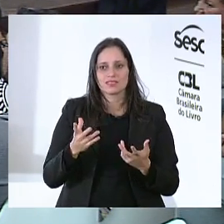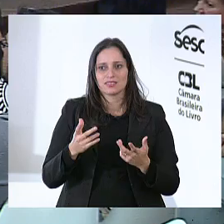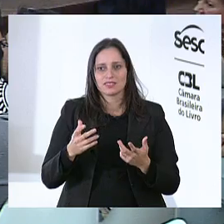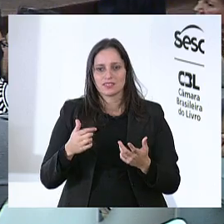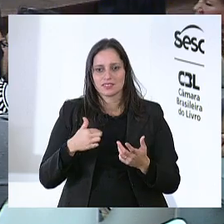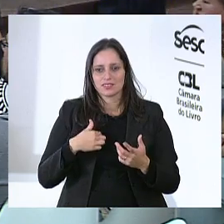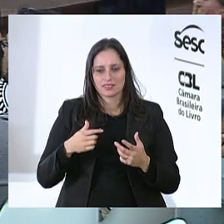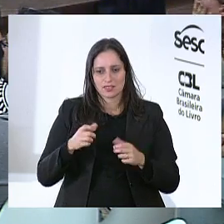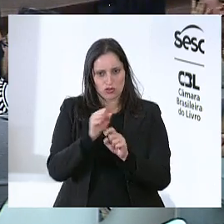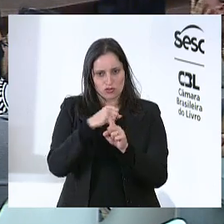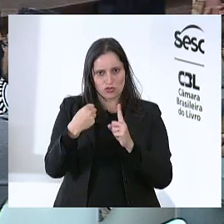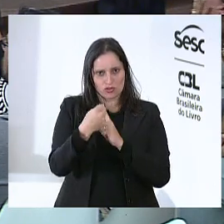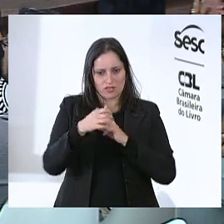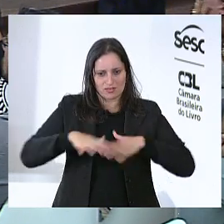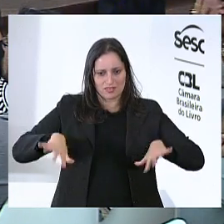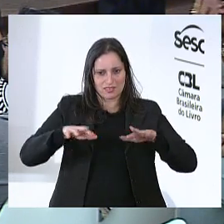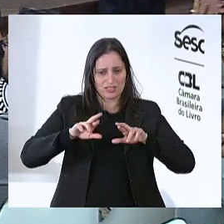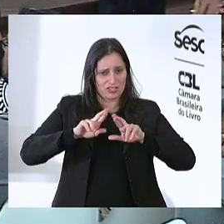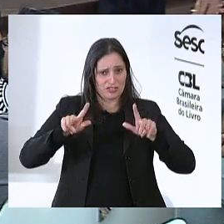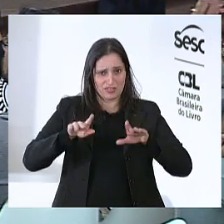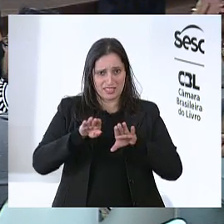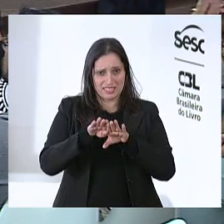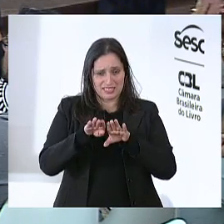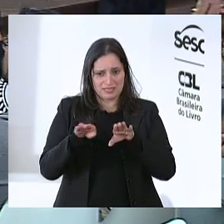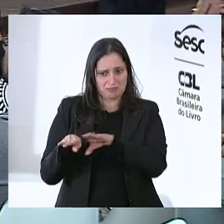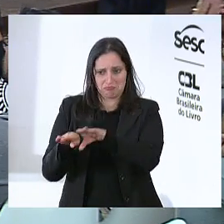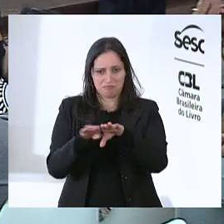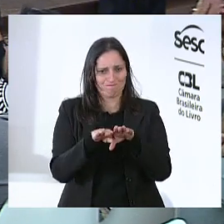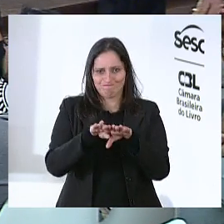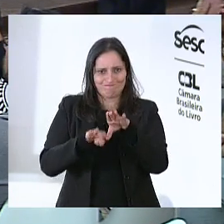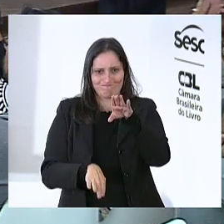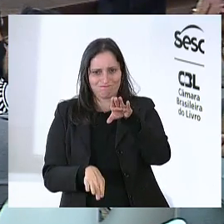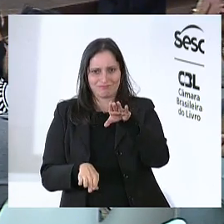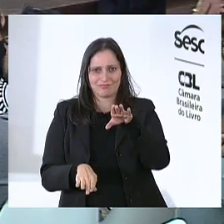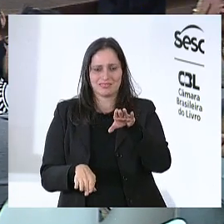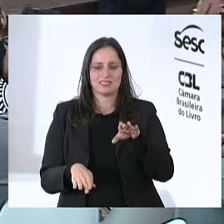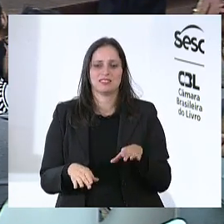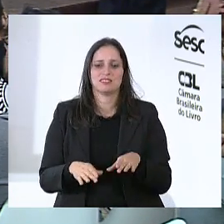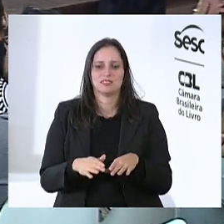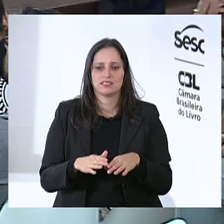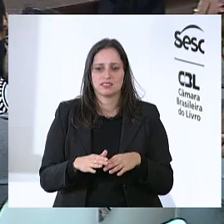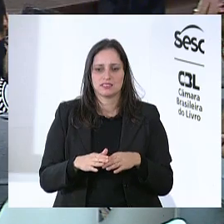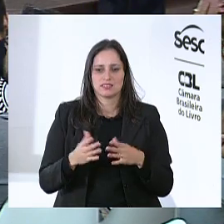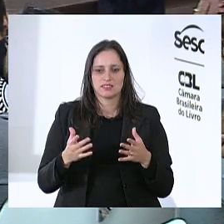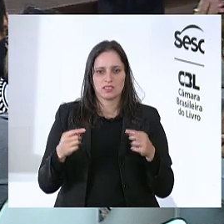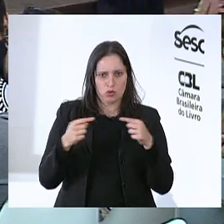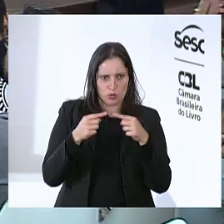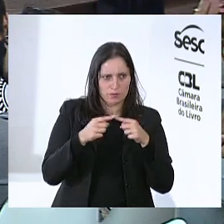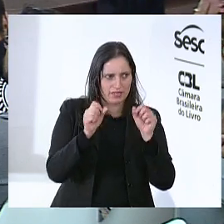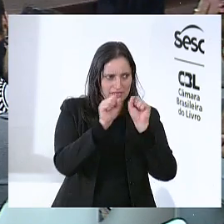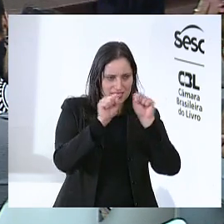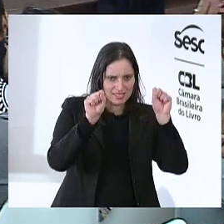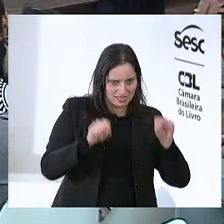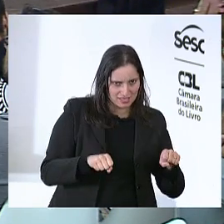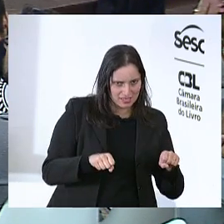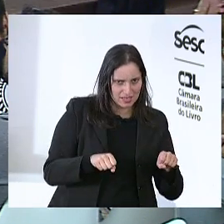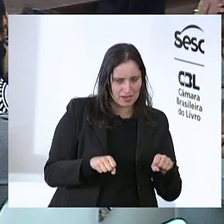né, social, todas essas desigualdades, isso não é algo endêmico, não um sistema, mas